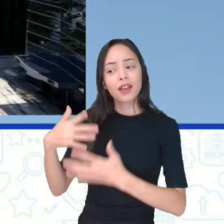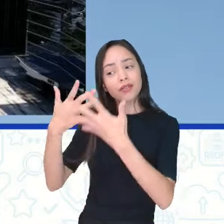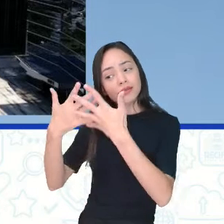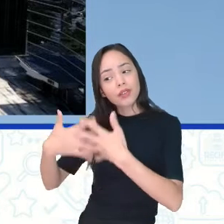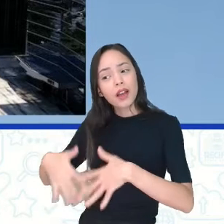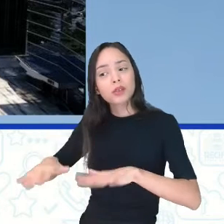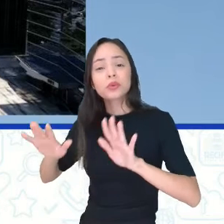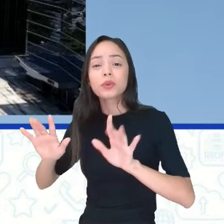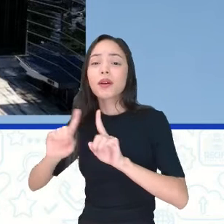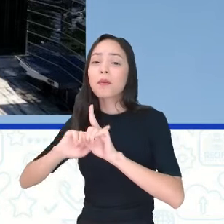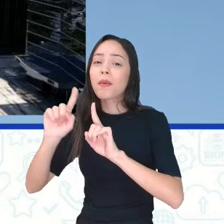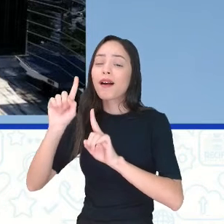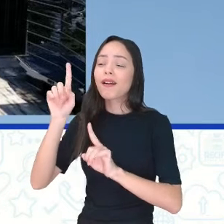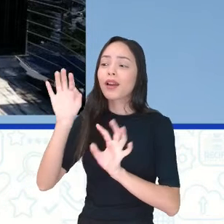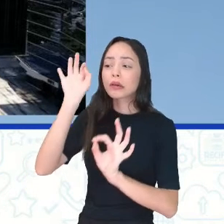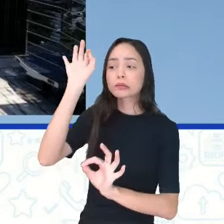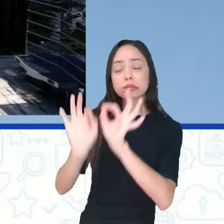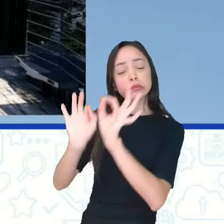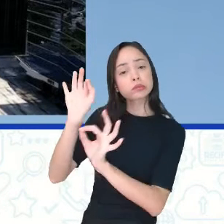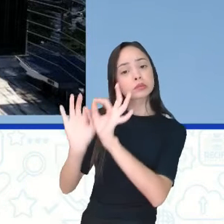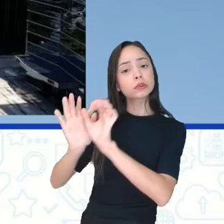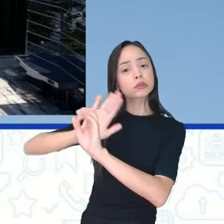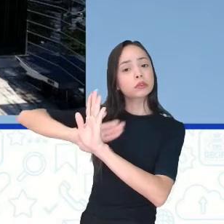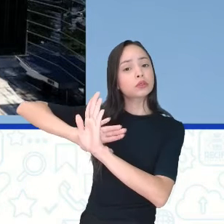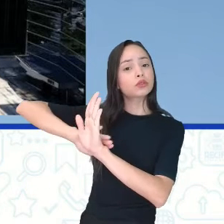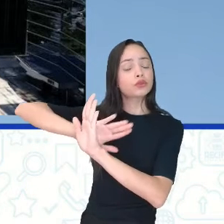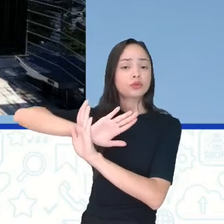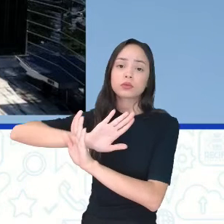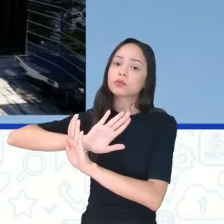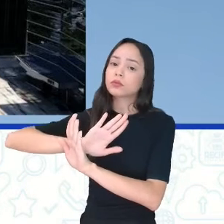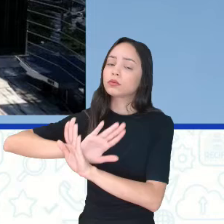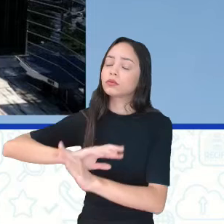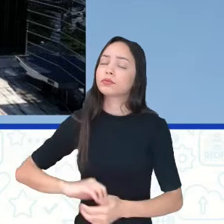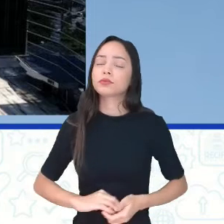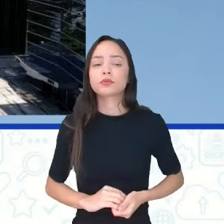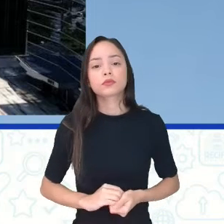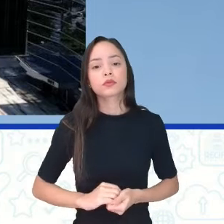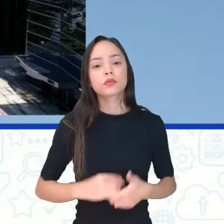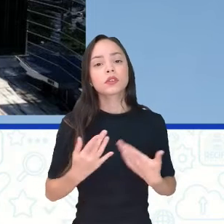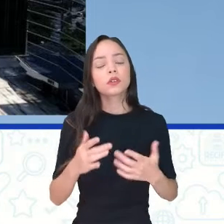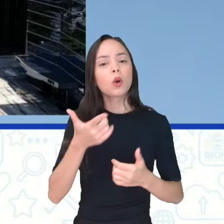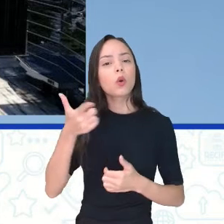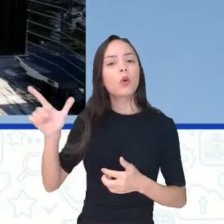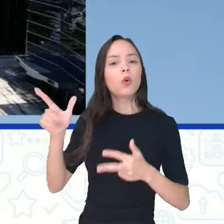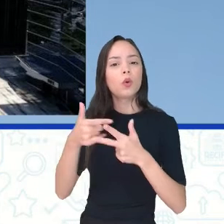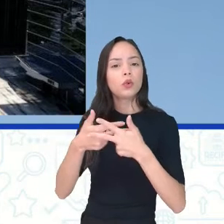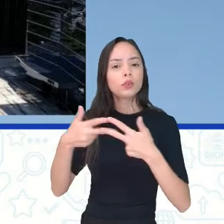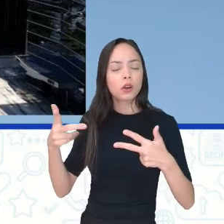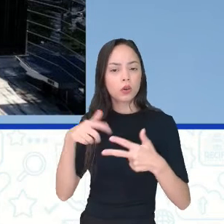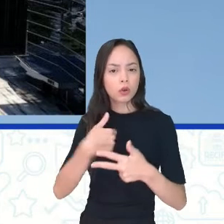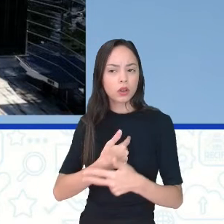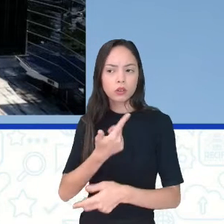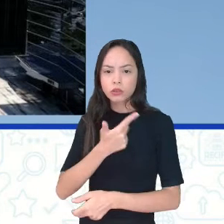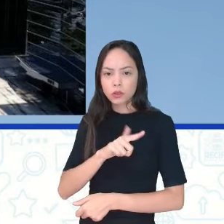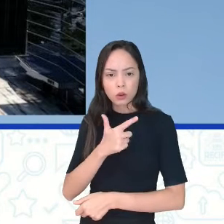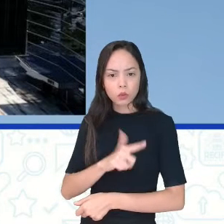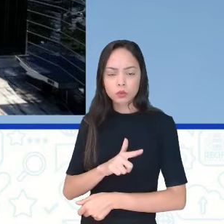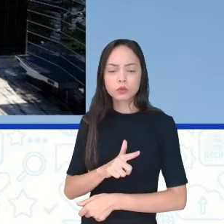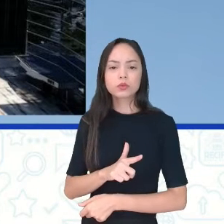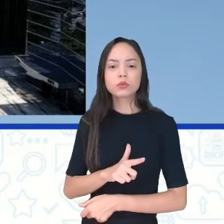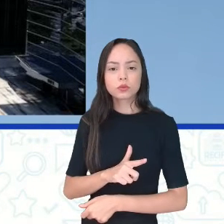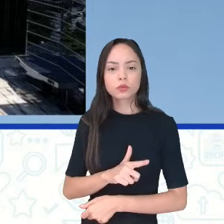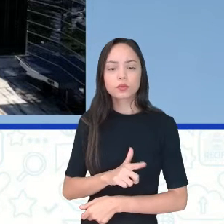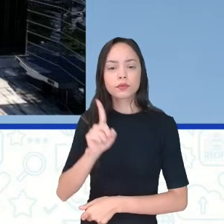uma natureza planejada, essa que a gente tem nessa foto aqui, ok? Então, outra coisa que a gente não tem mais, né,